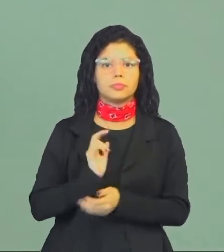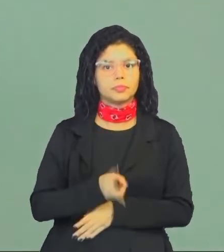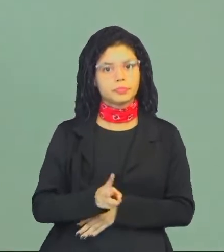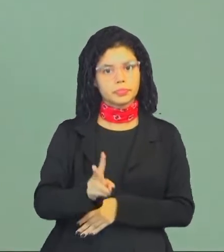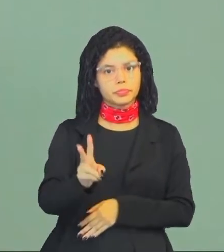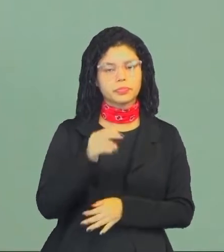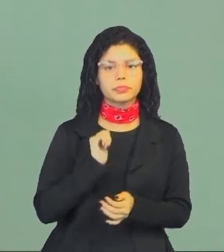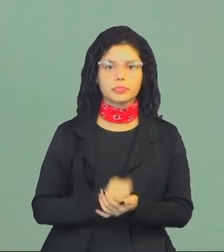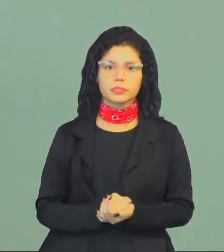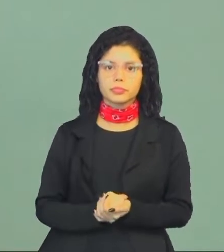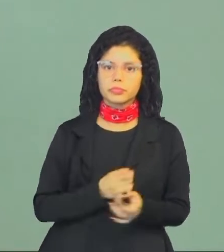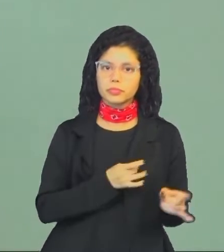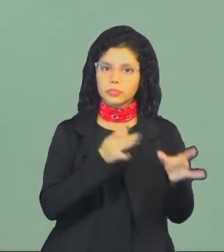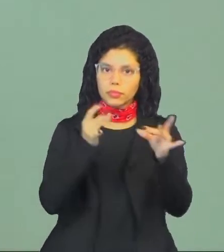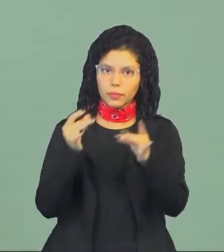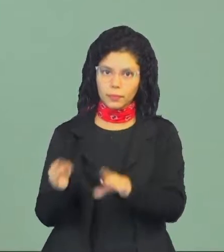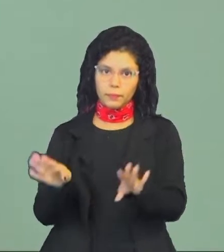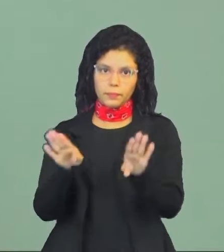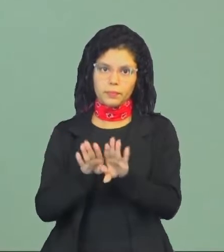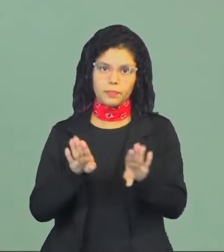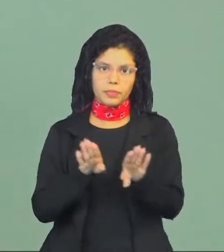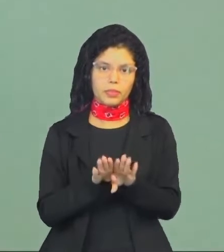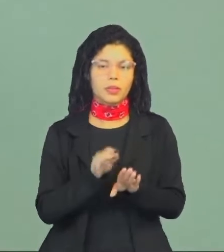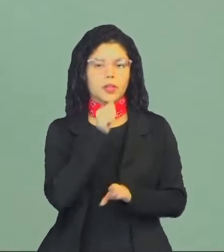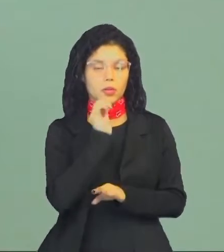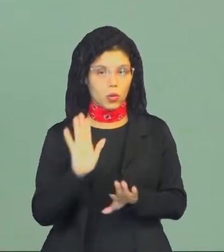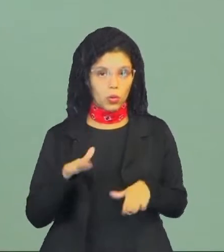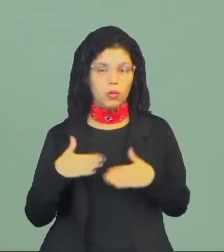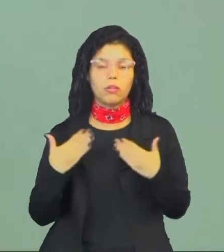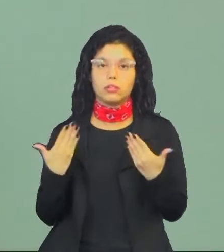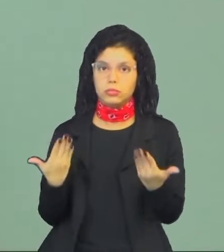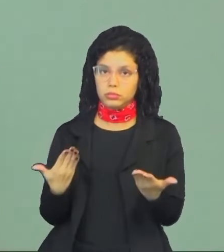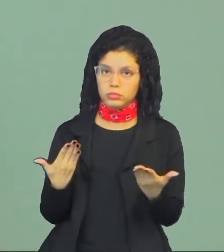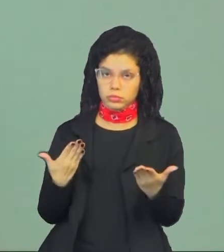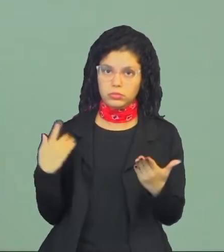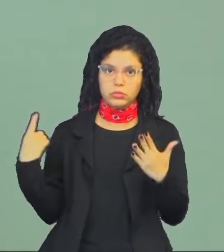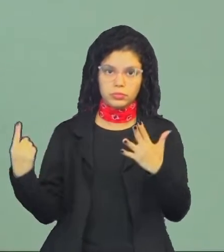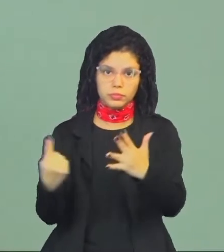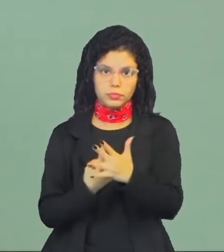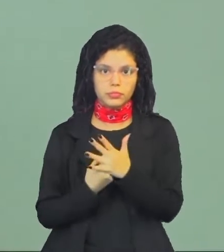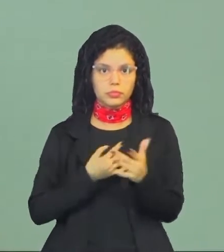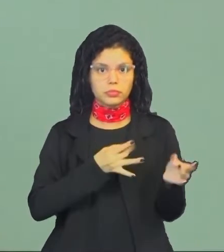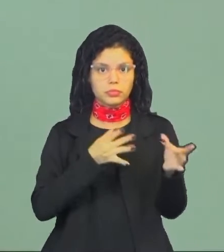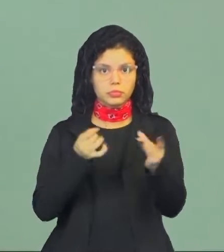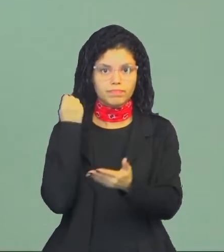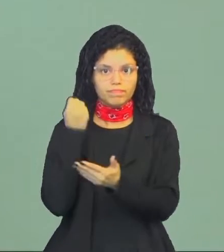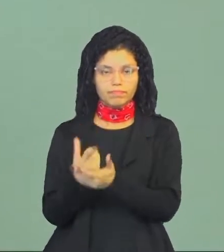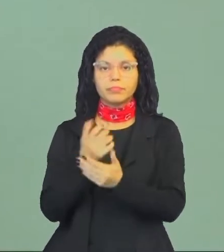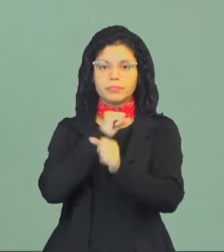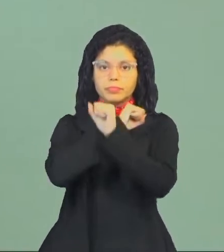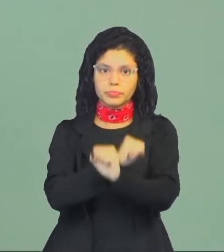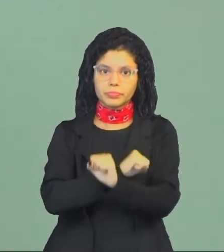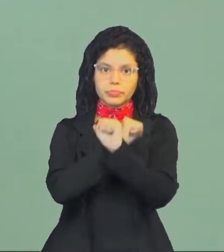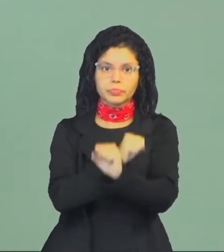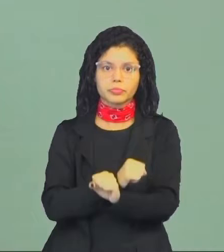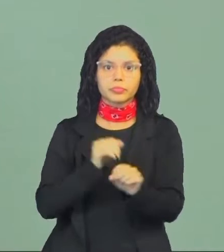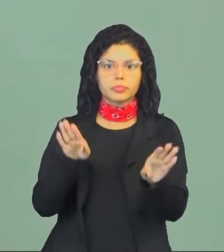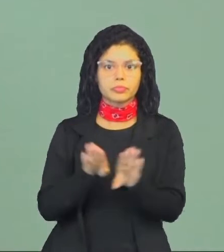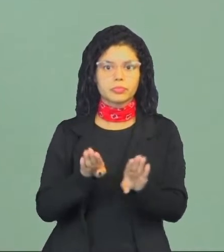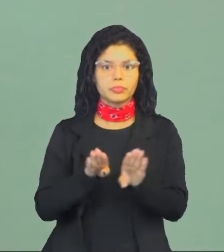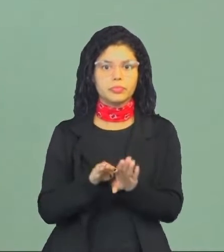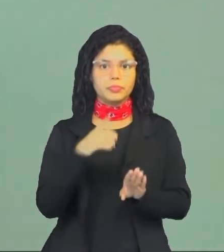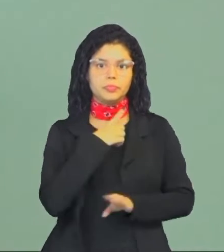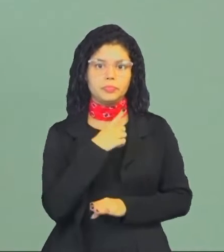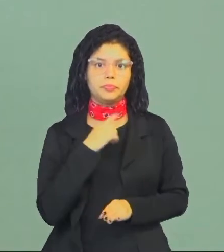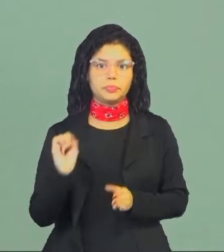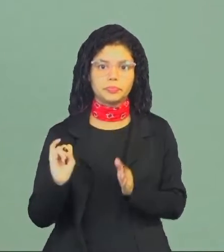essas relações comerciais com os reinos africanos, dos quais, incluía a compra de escravos. Esses escravos,